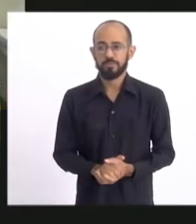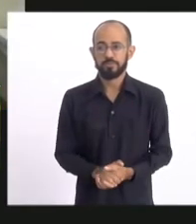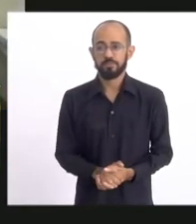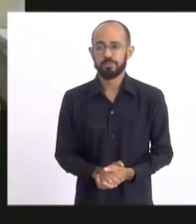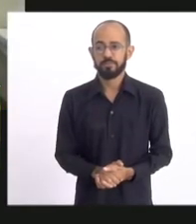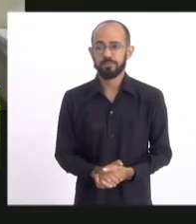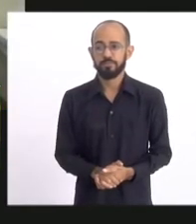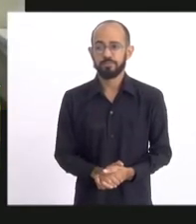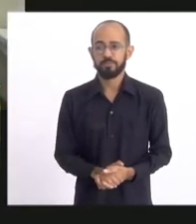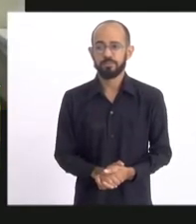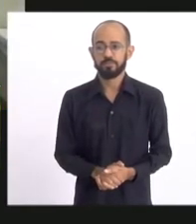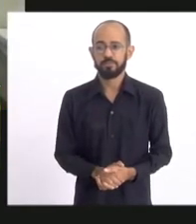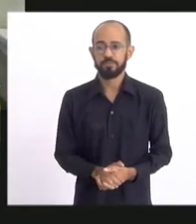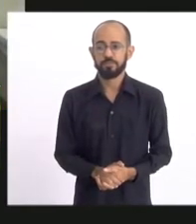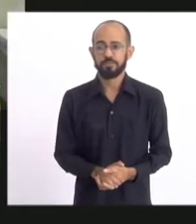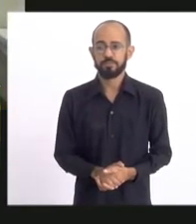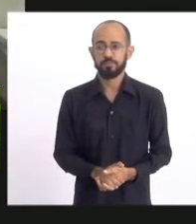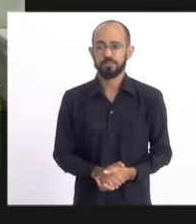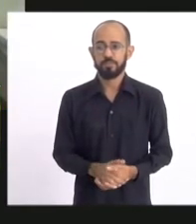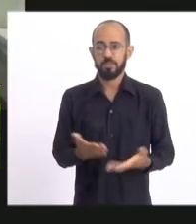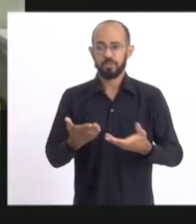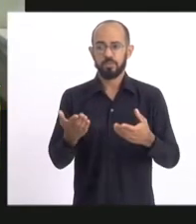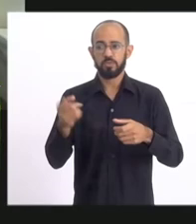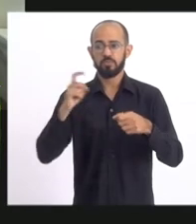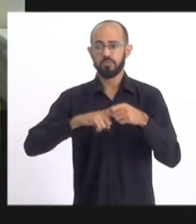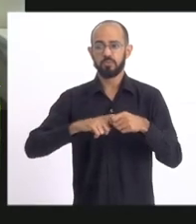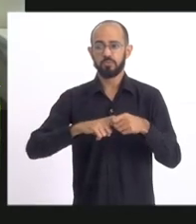Resolvi, agora voltou.